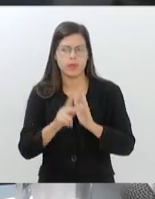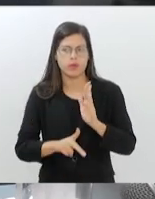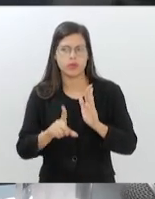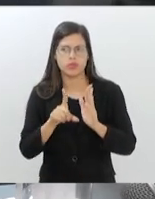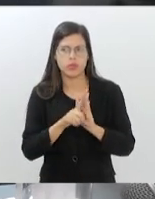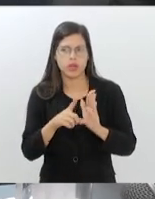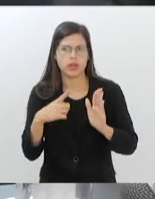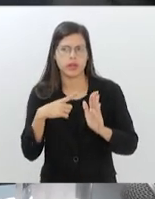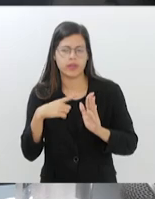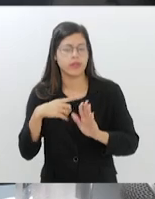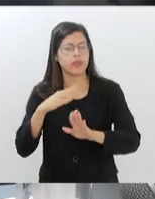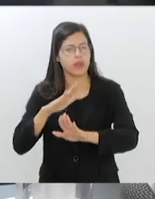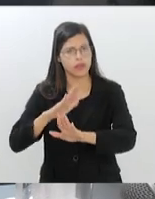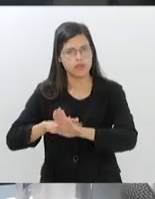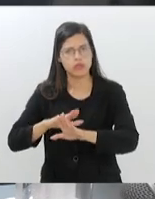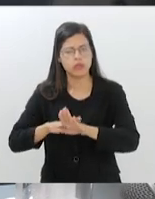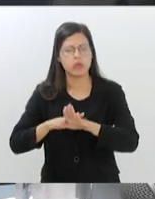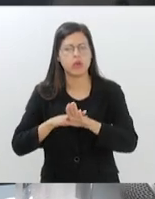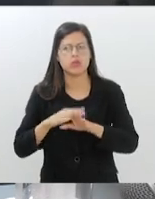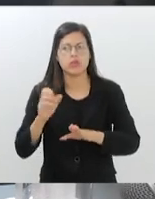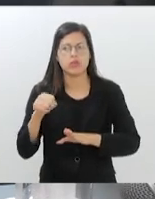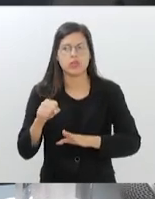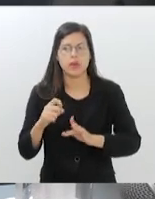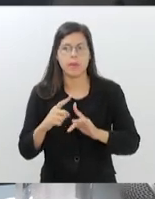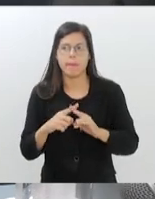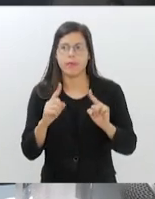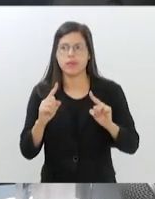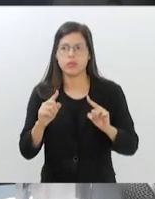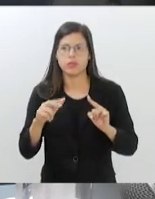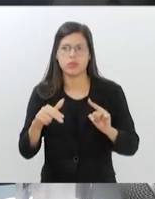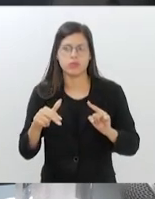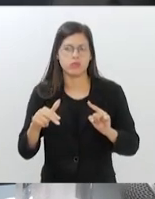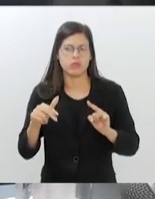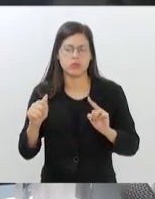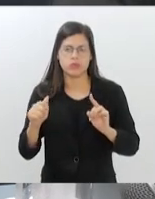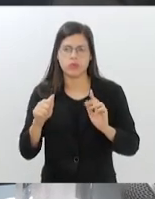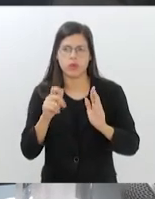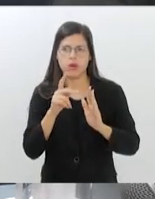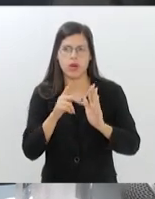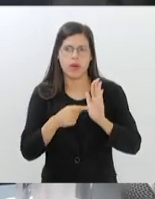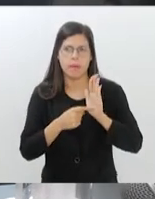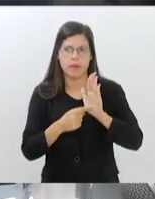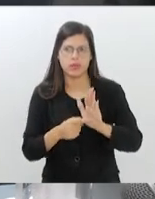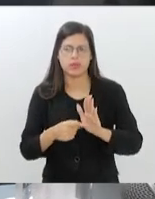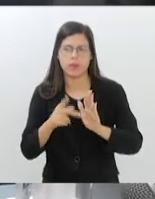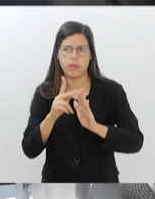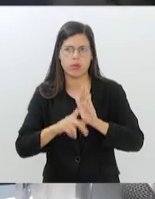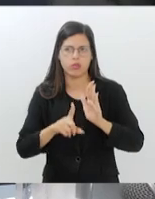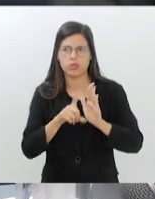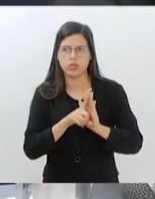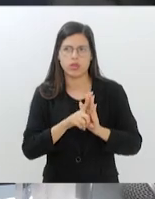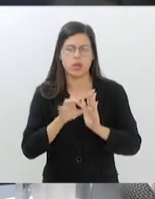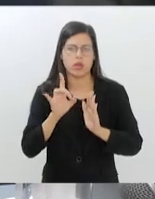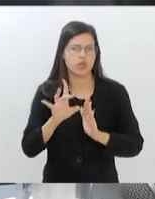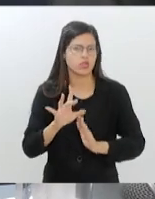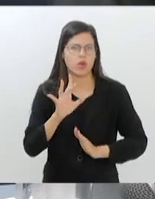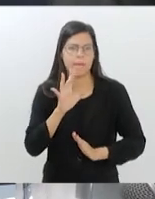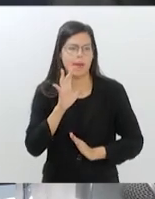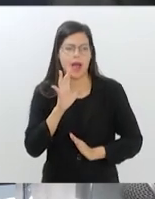ideológico sim mas eu jamais apresentei um projeto de lei meramente para lacrar para afrontar